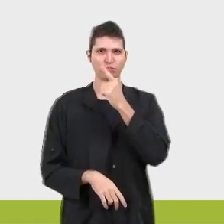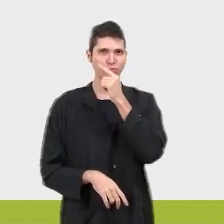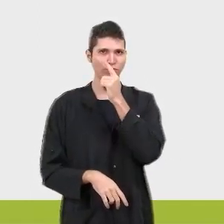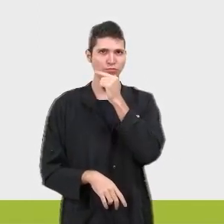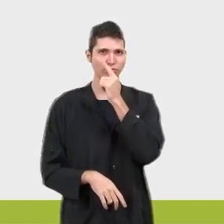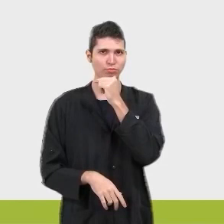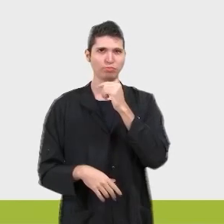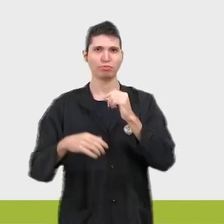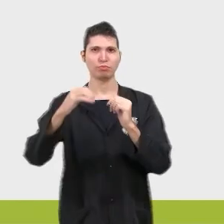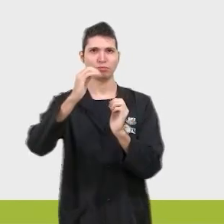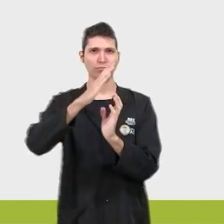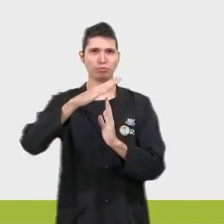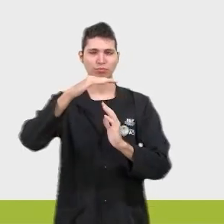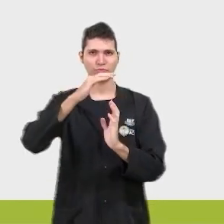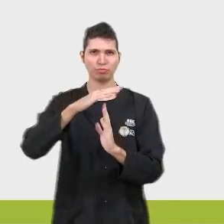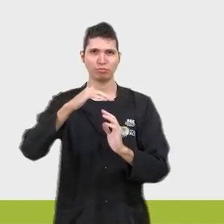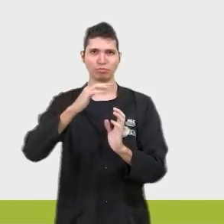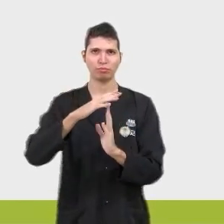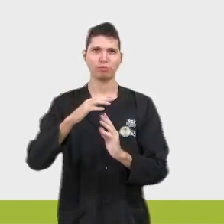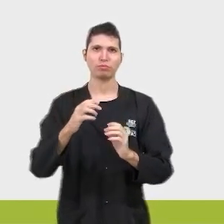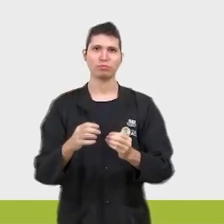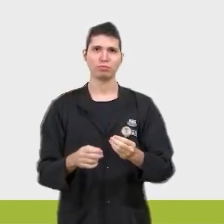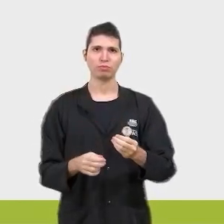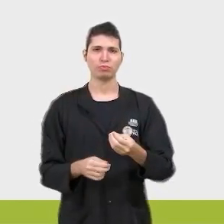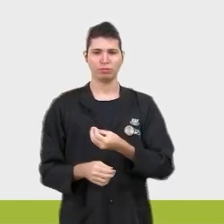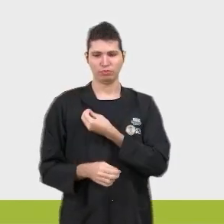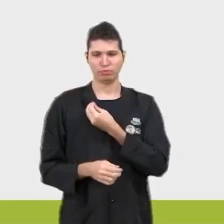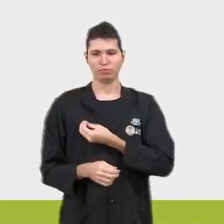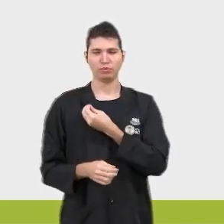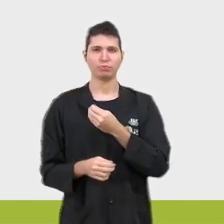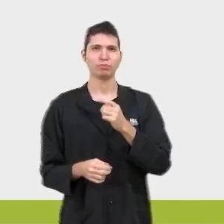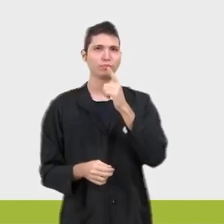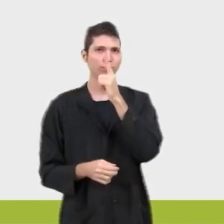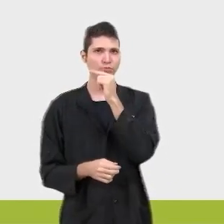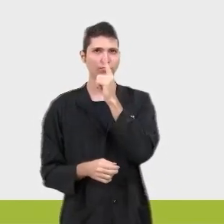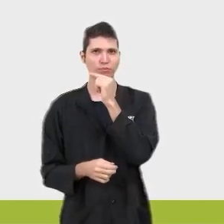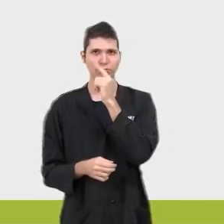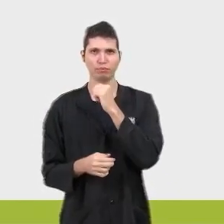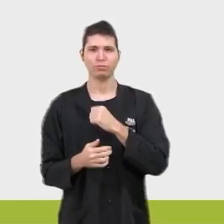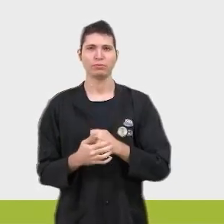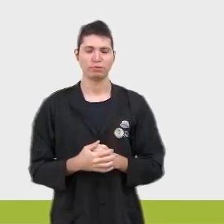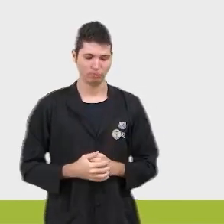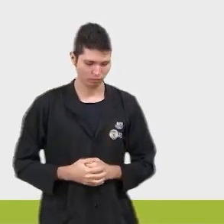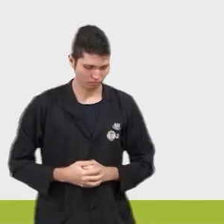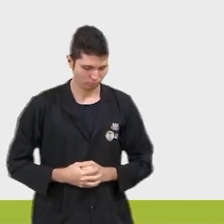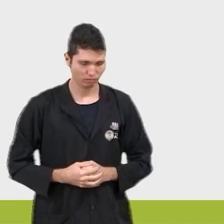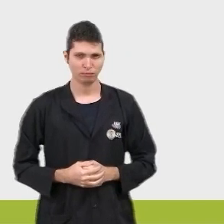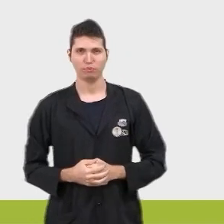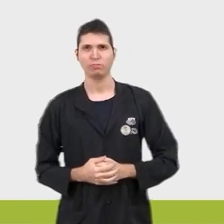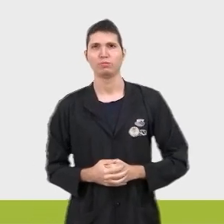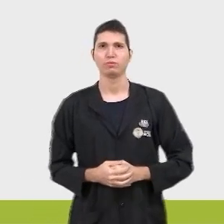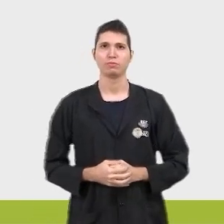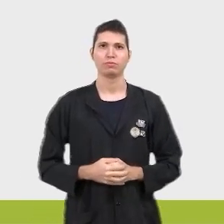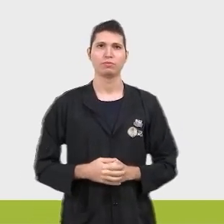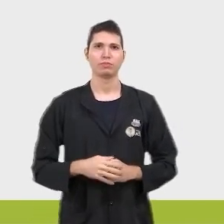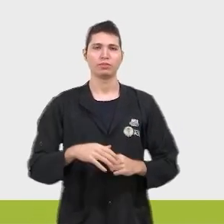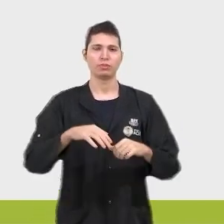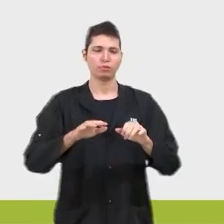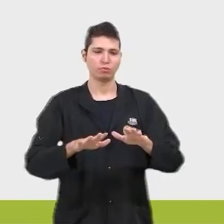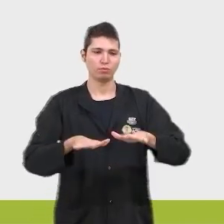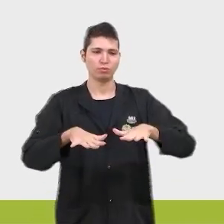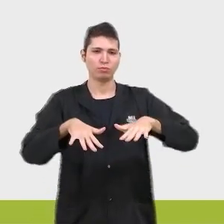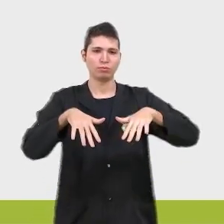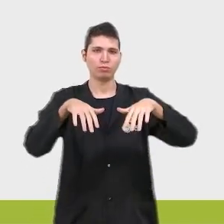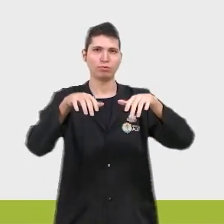do fitoplâncton, são seres que vivem na água e que estão flutuando na água, eles